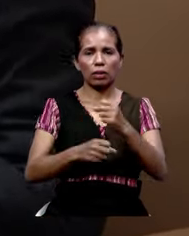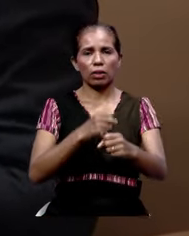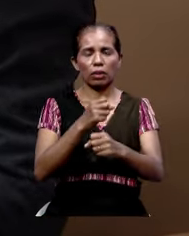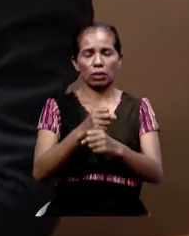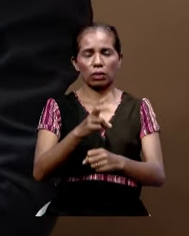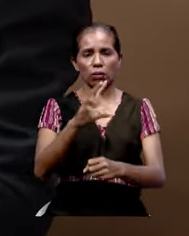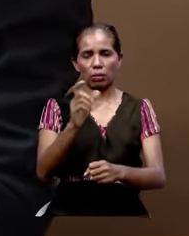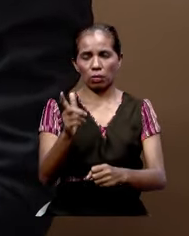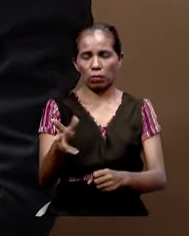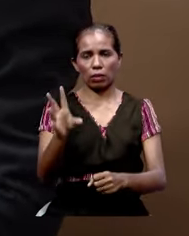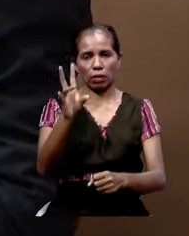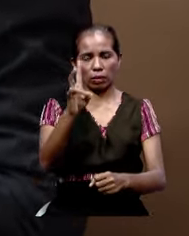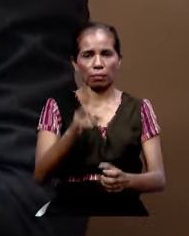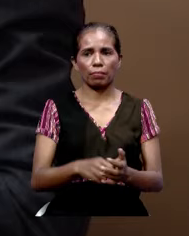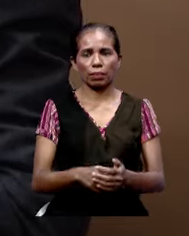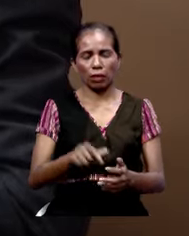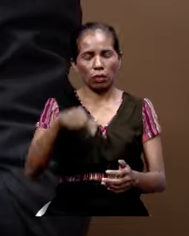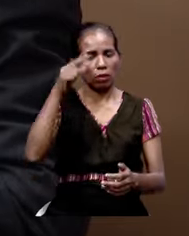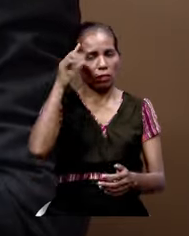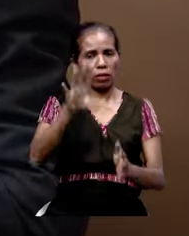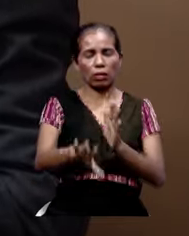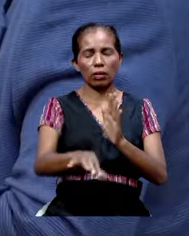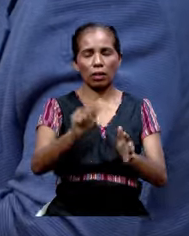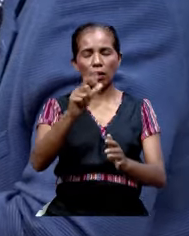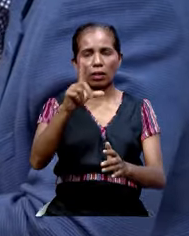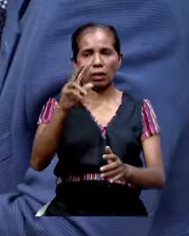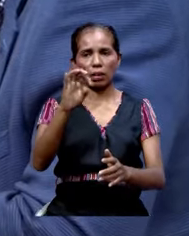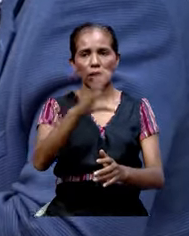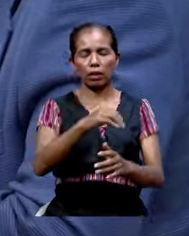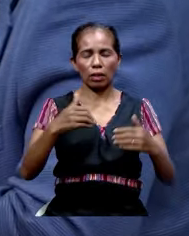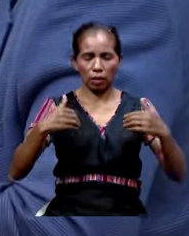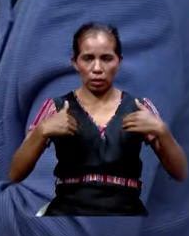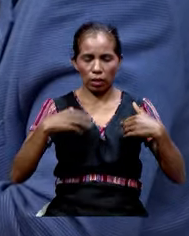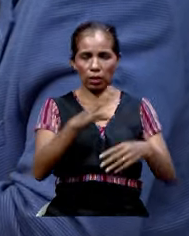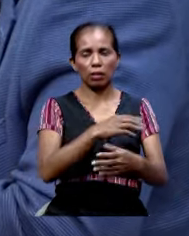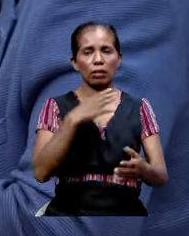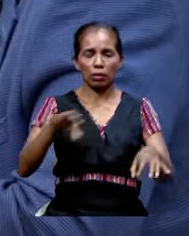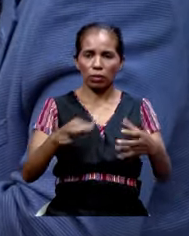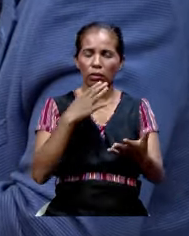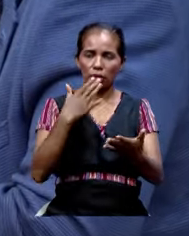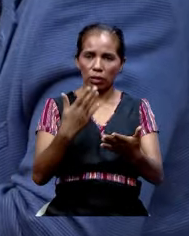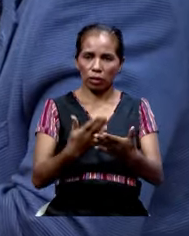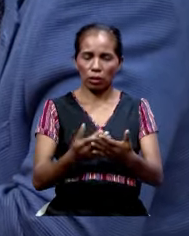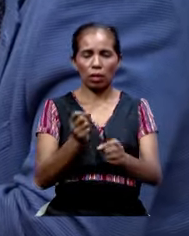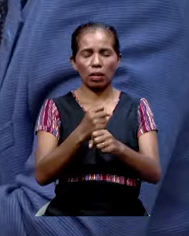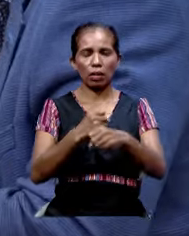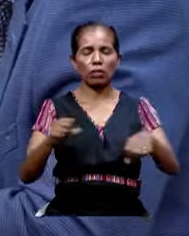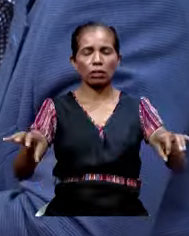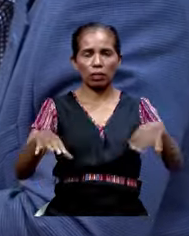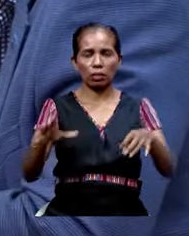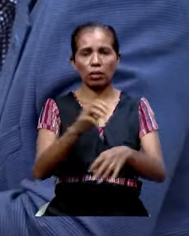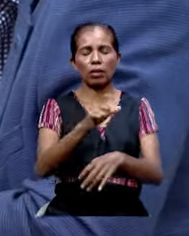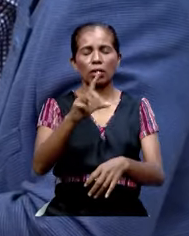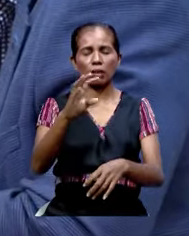Ronulo Resinen. Razão governo nomeia Arlindo, também ia reputação nebediak, no durante a launia carreira,